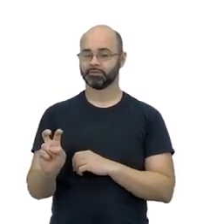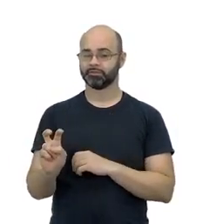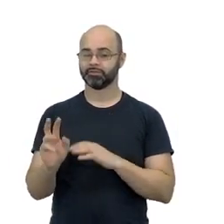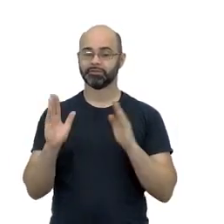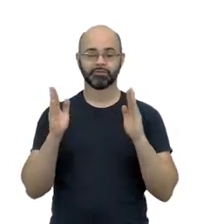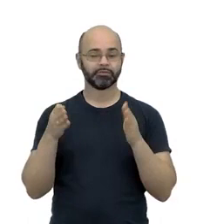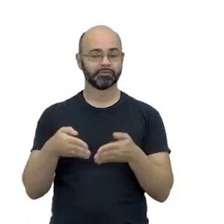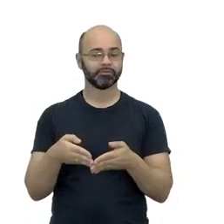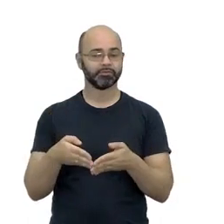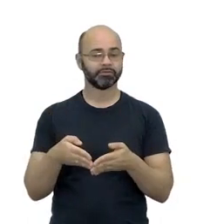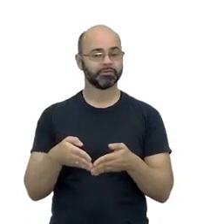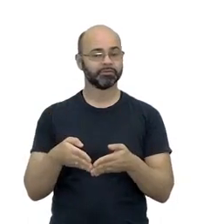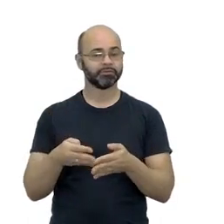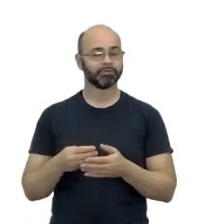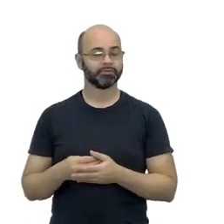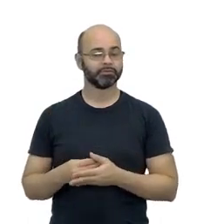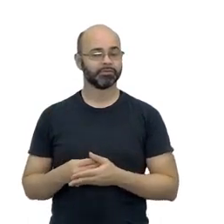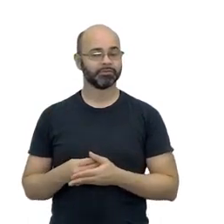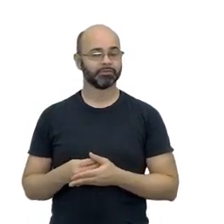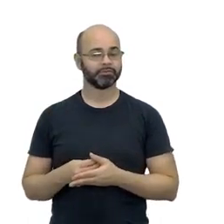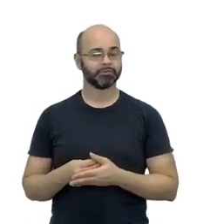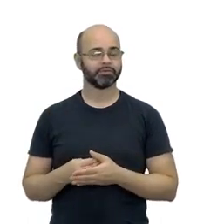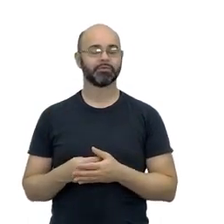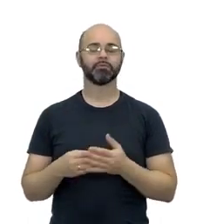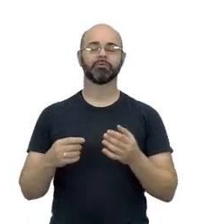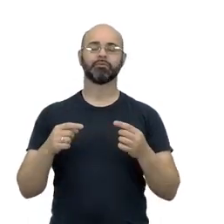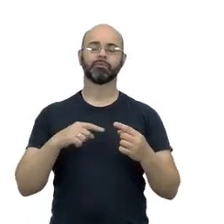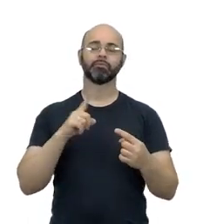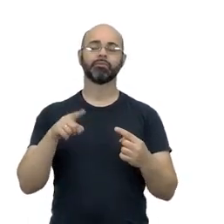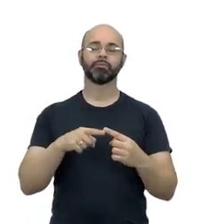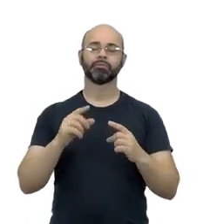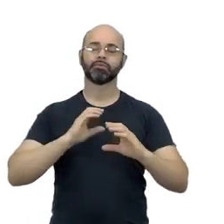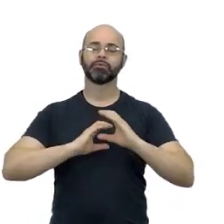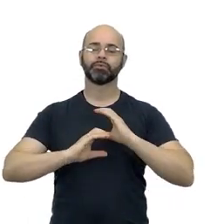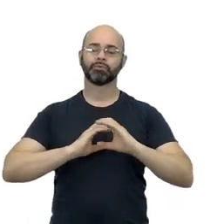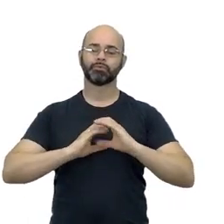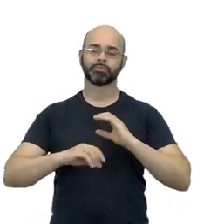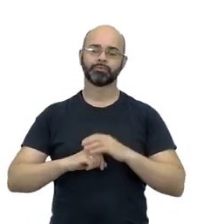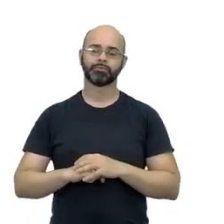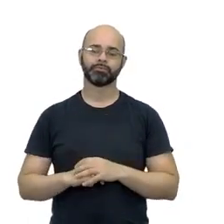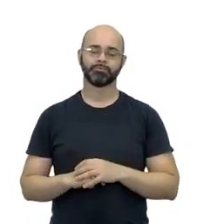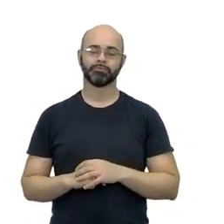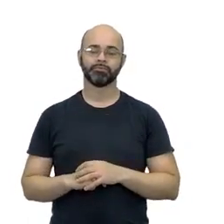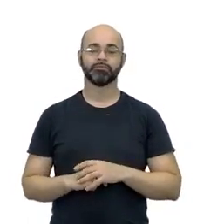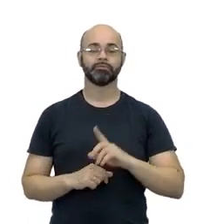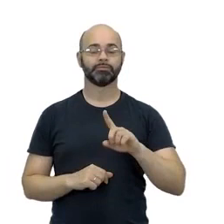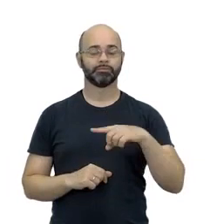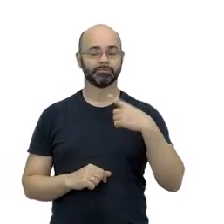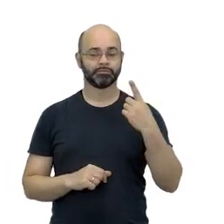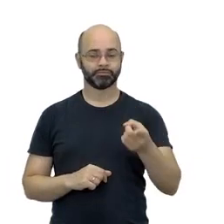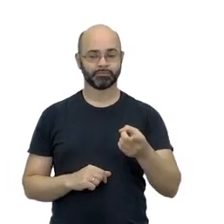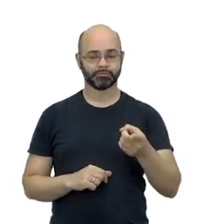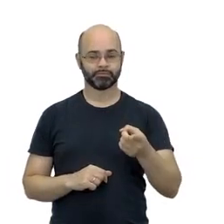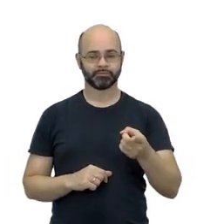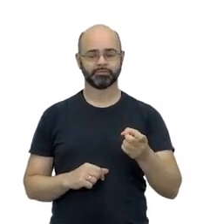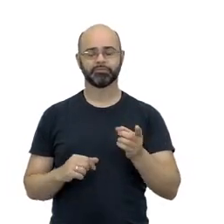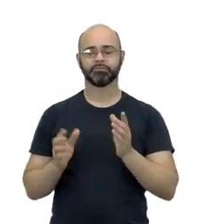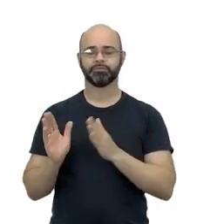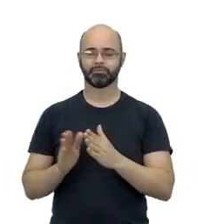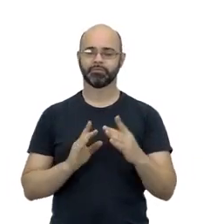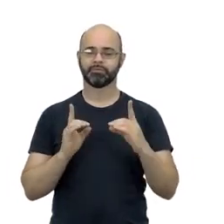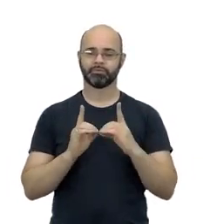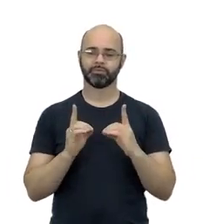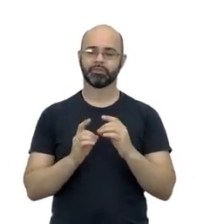foi no propósito comunicativo. E na sequência didática 6, o nosso foco foi